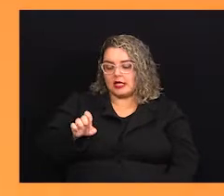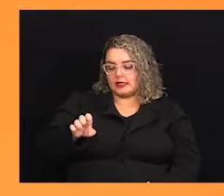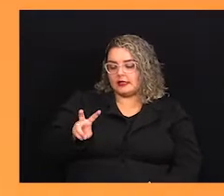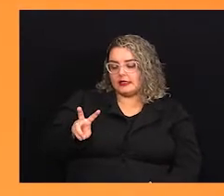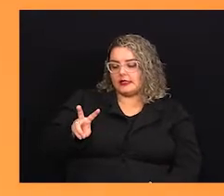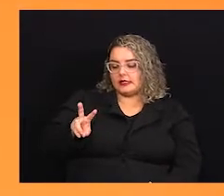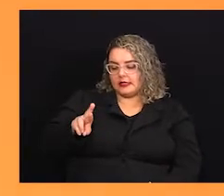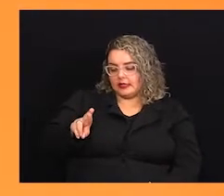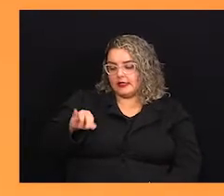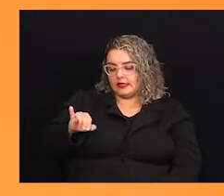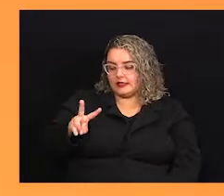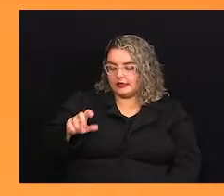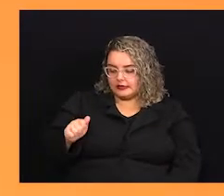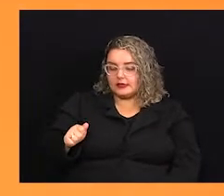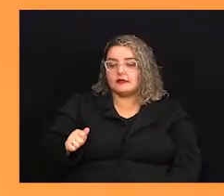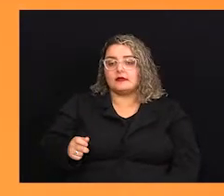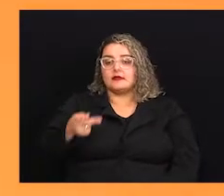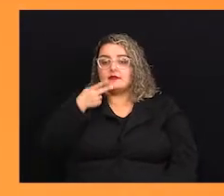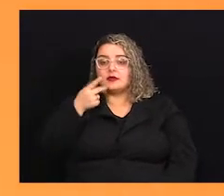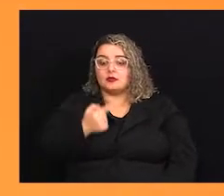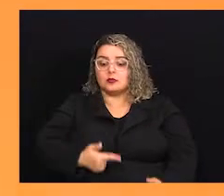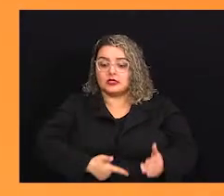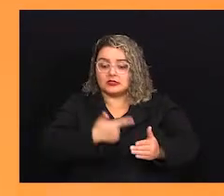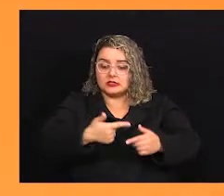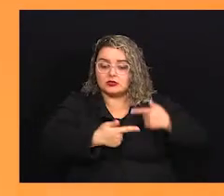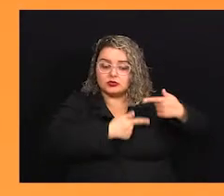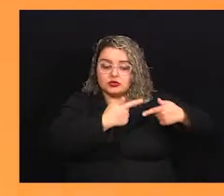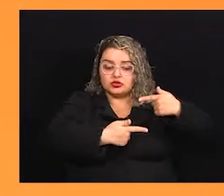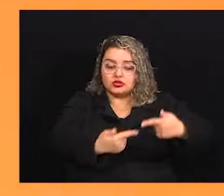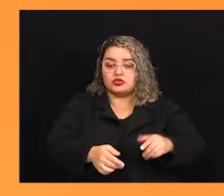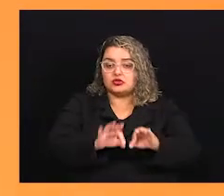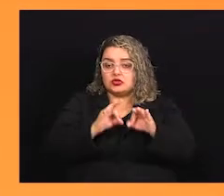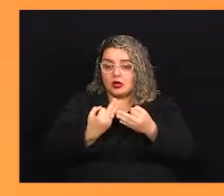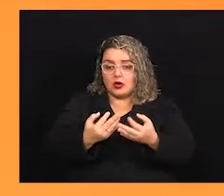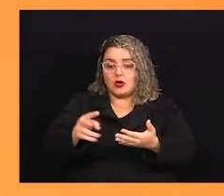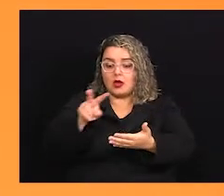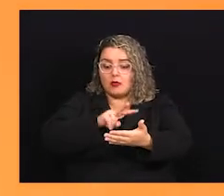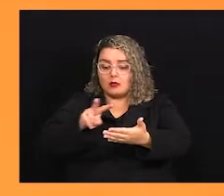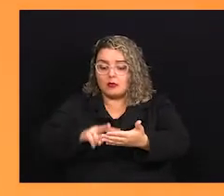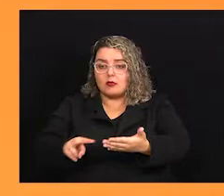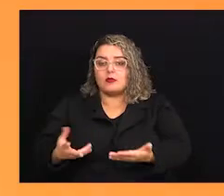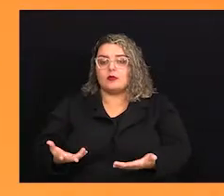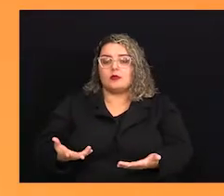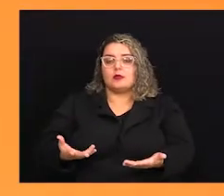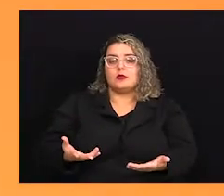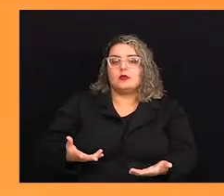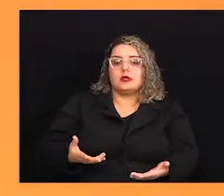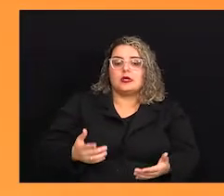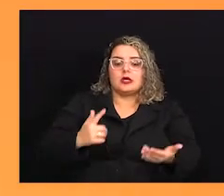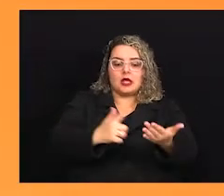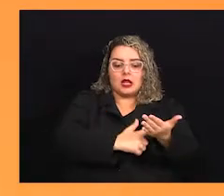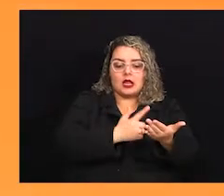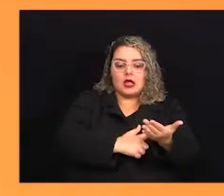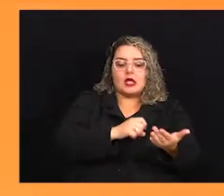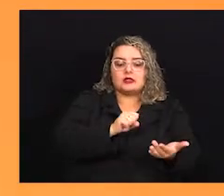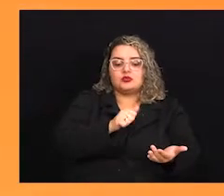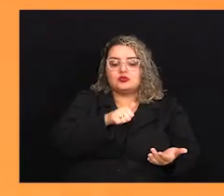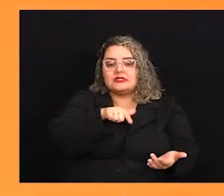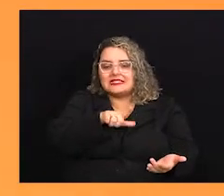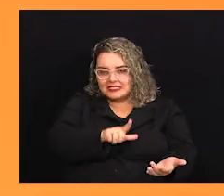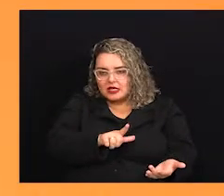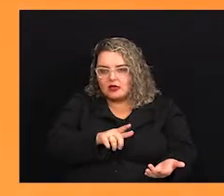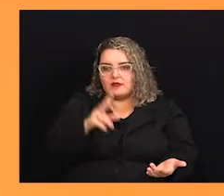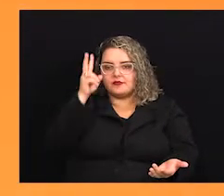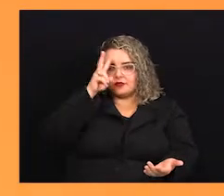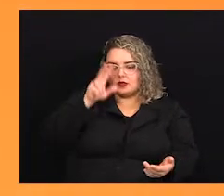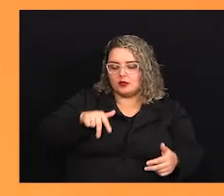Deriva conta uma segunda geração de uma família, que os leitores que leram Sal vão lembrar dos